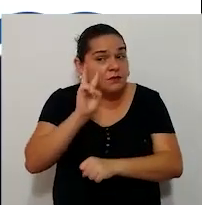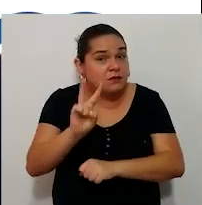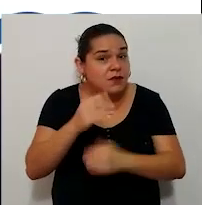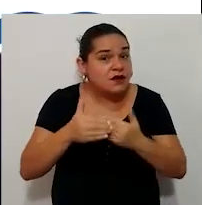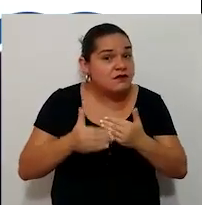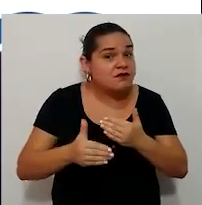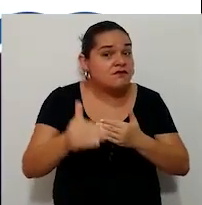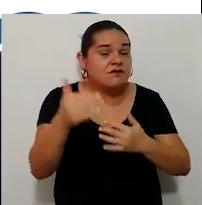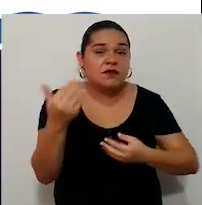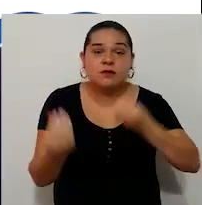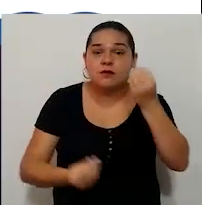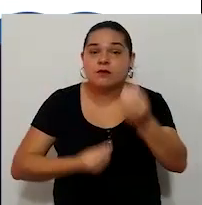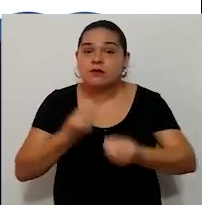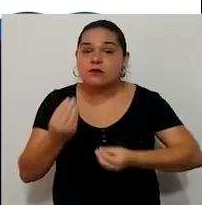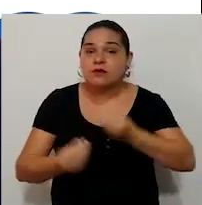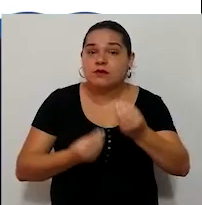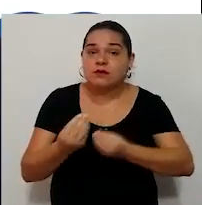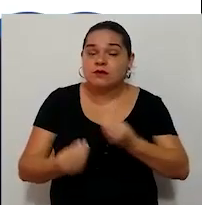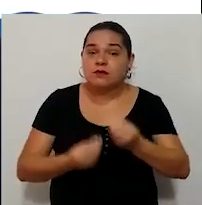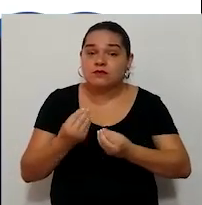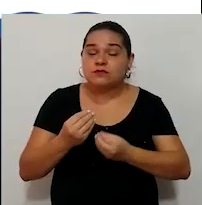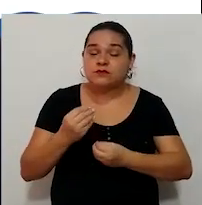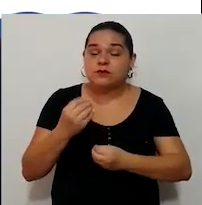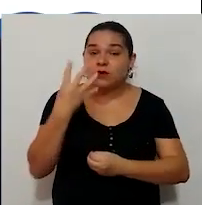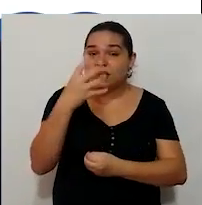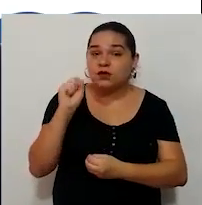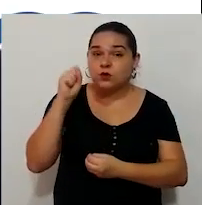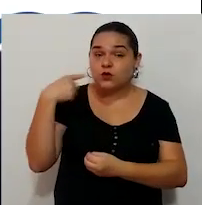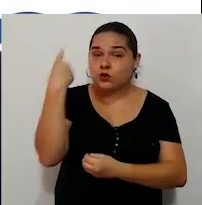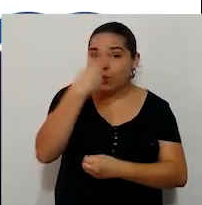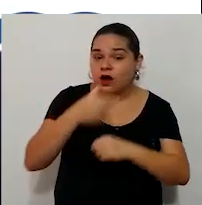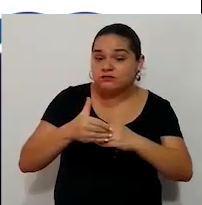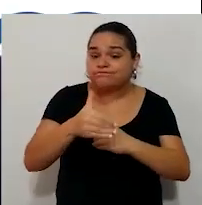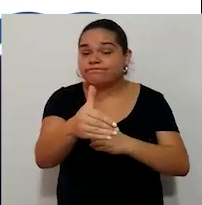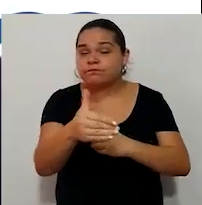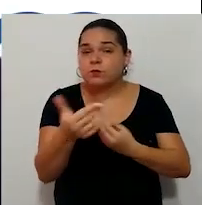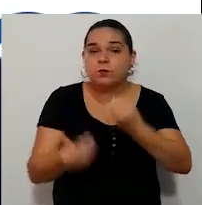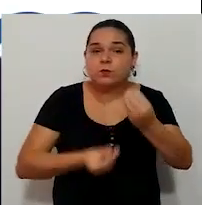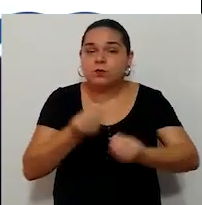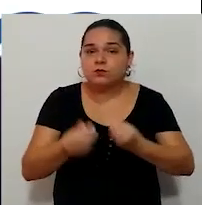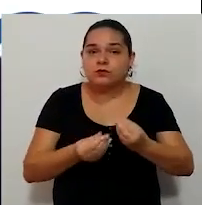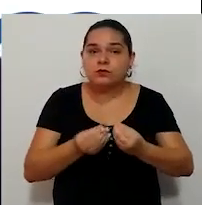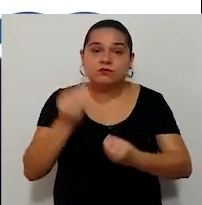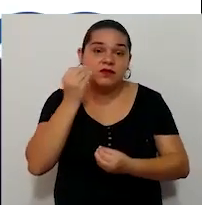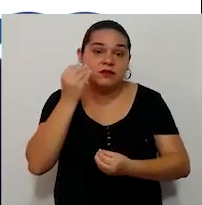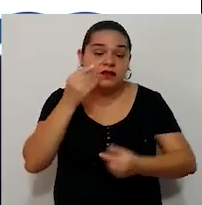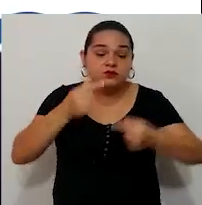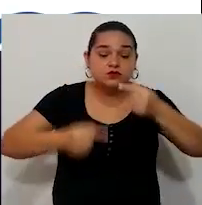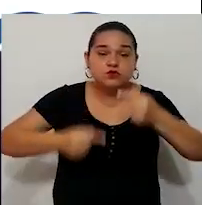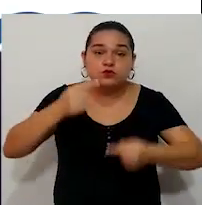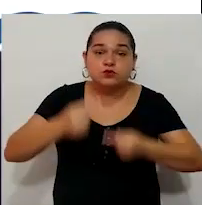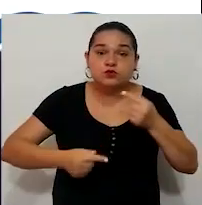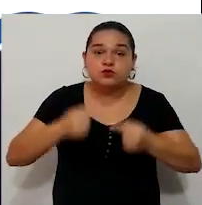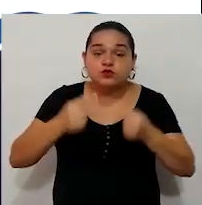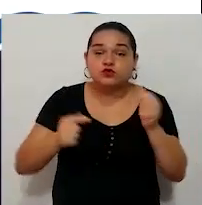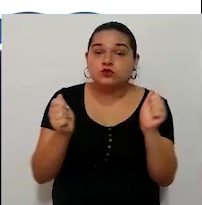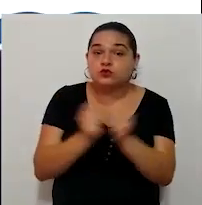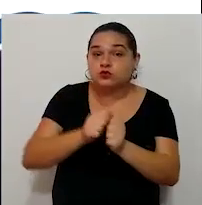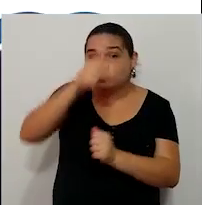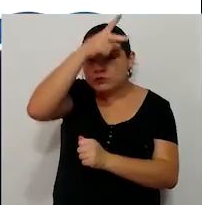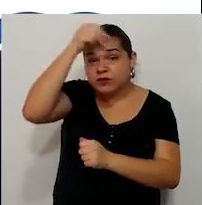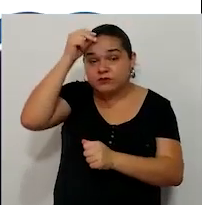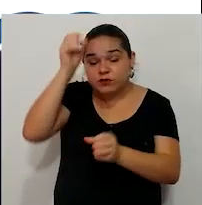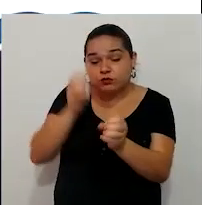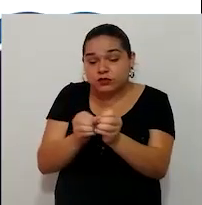que serão as definições nas próximas 48 horas, para tomarmos iniciativa de discutirmos com os prefeitos da